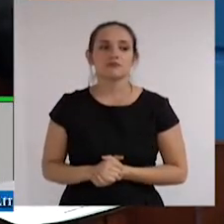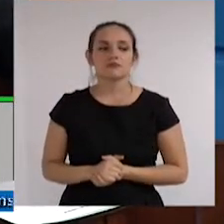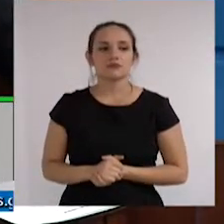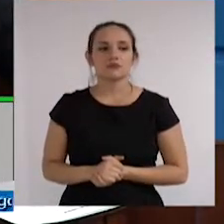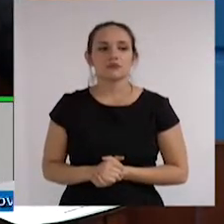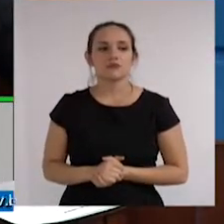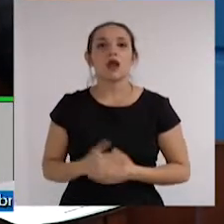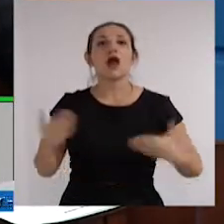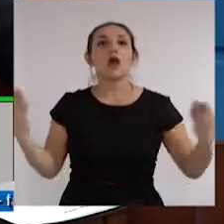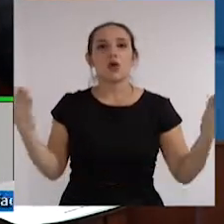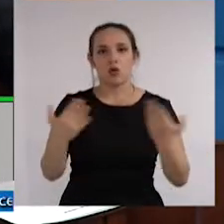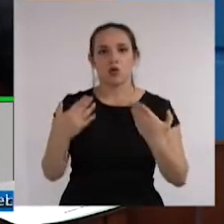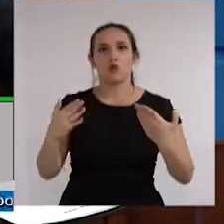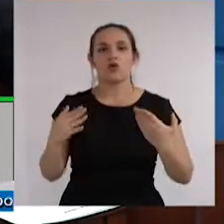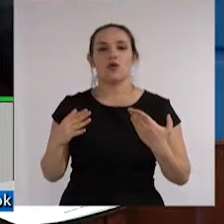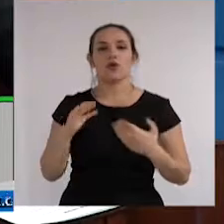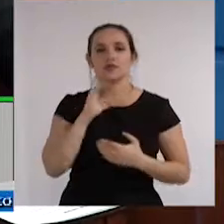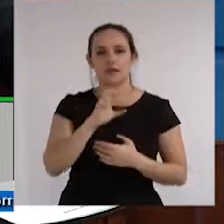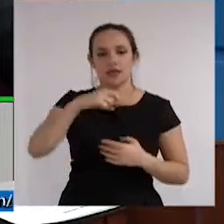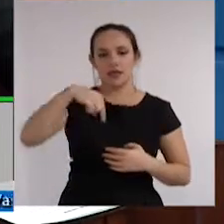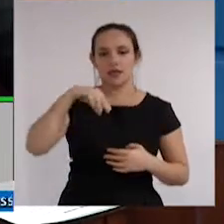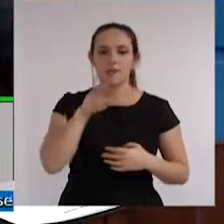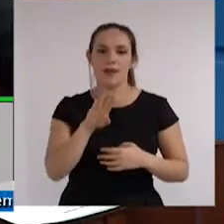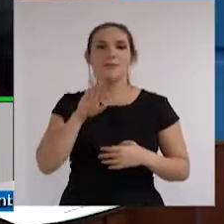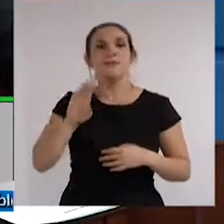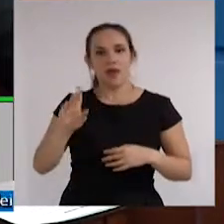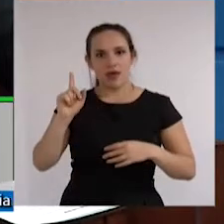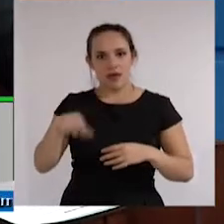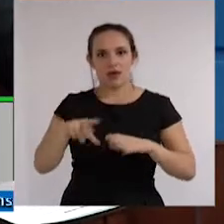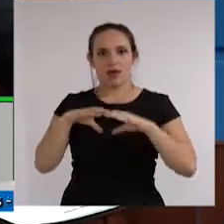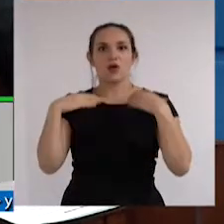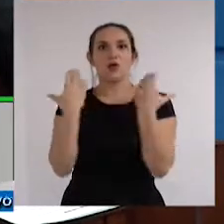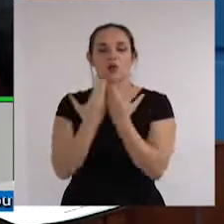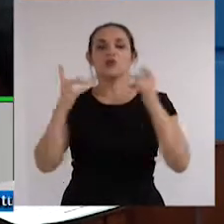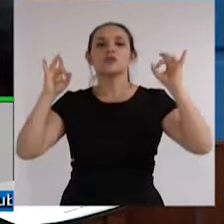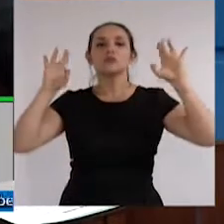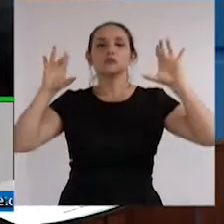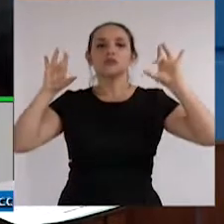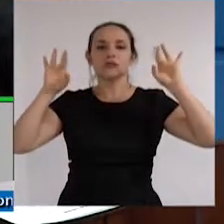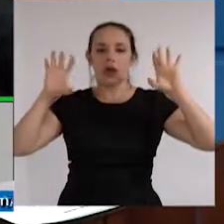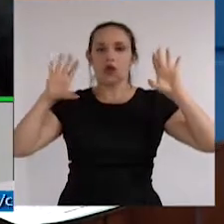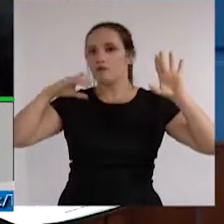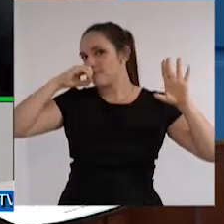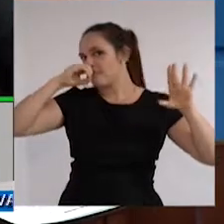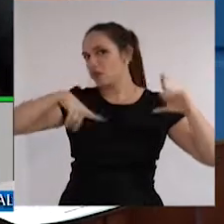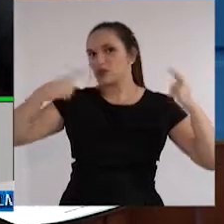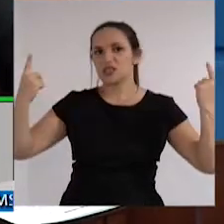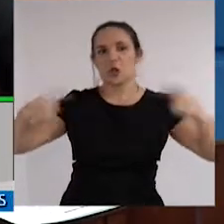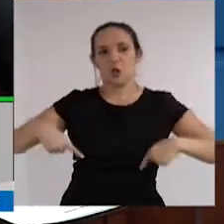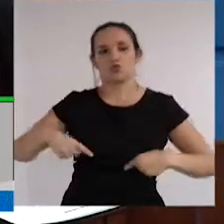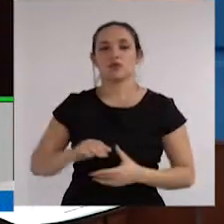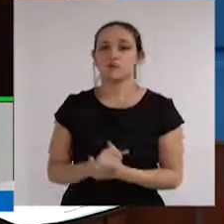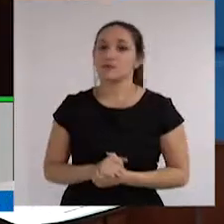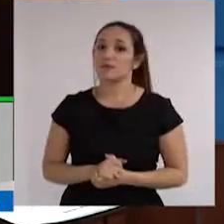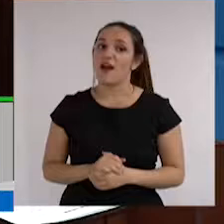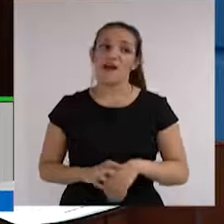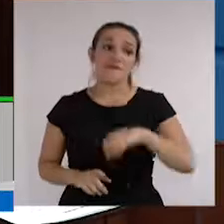da fraternidade, da CNBB, tratou da questão da violência, que violência se